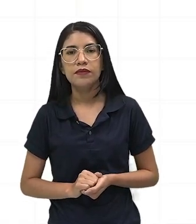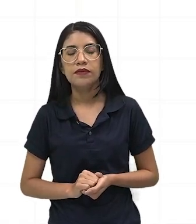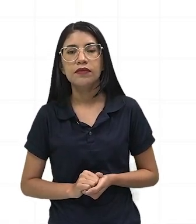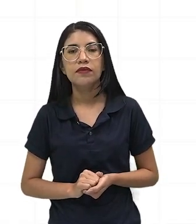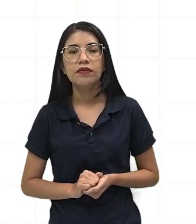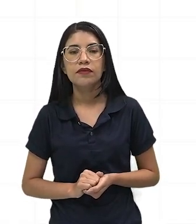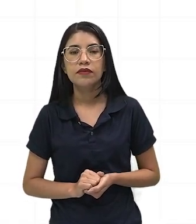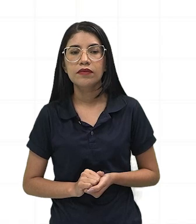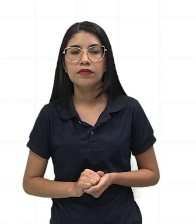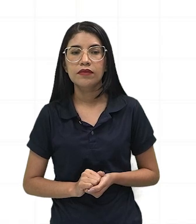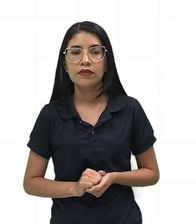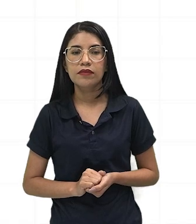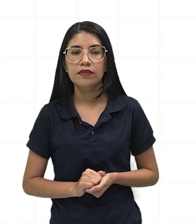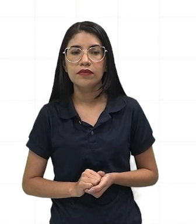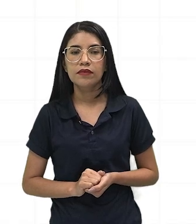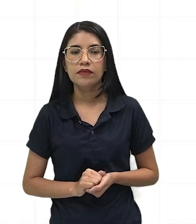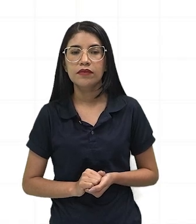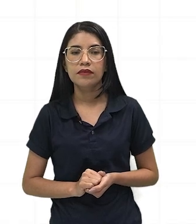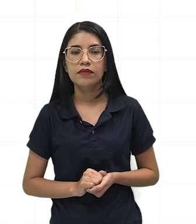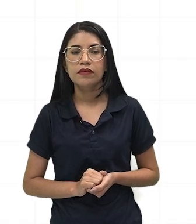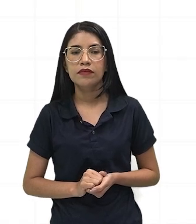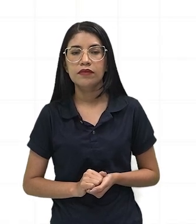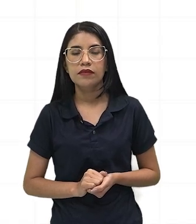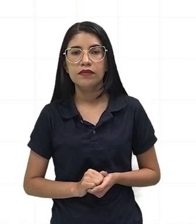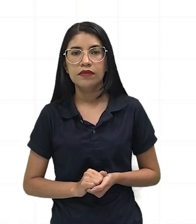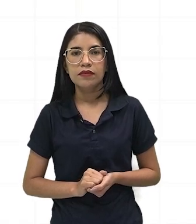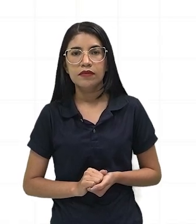de azul. A.